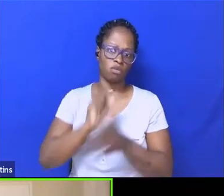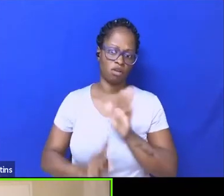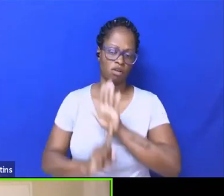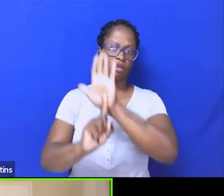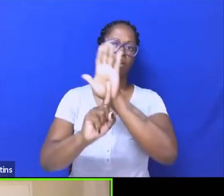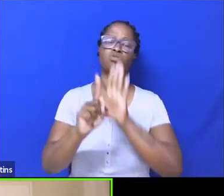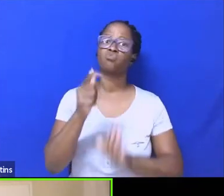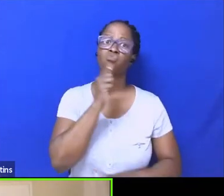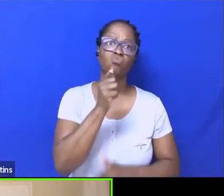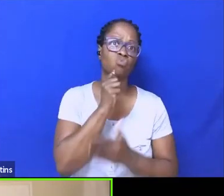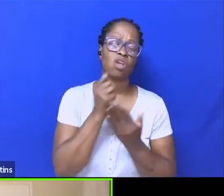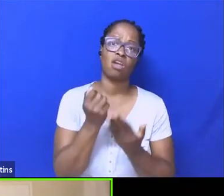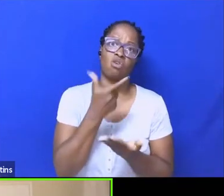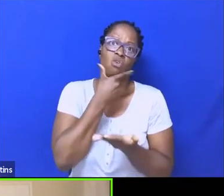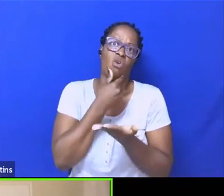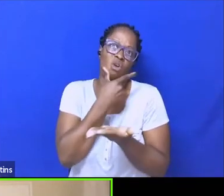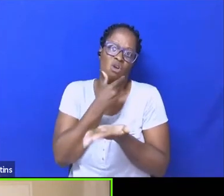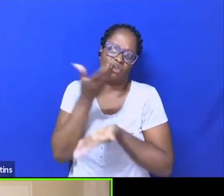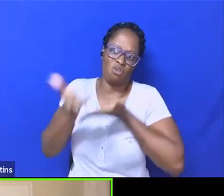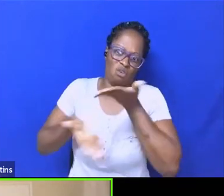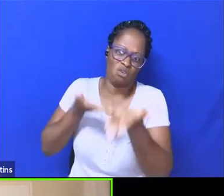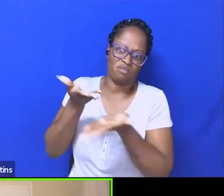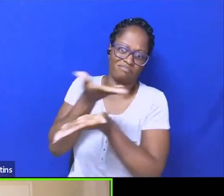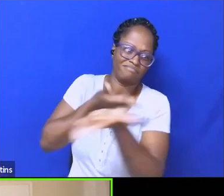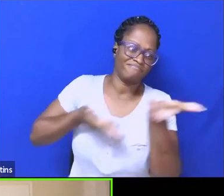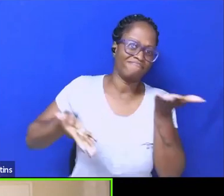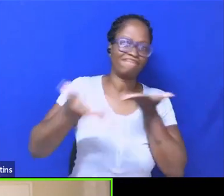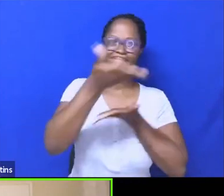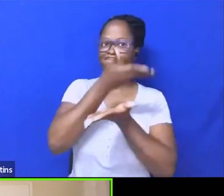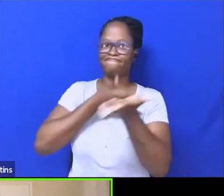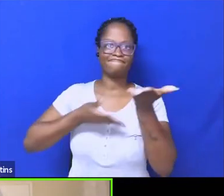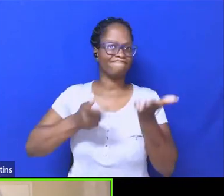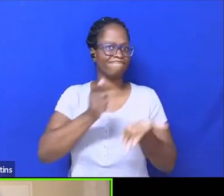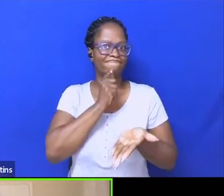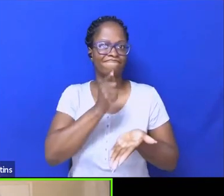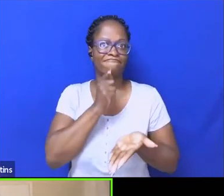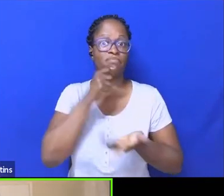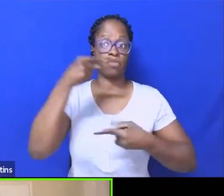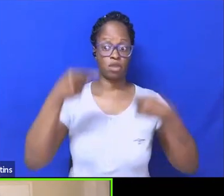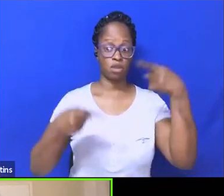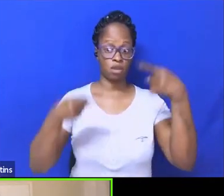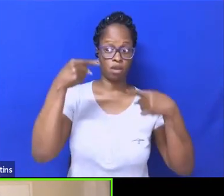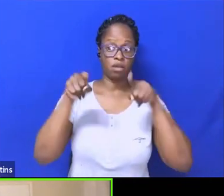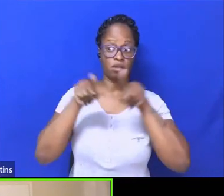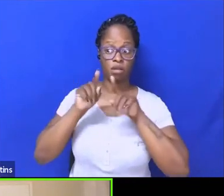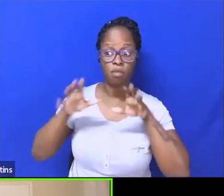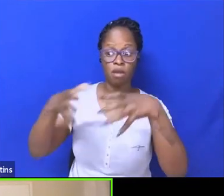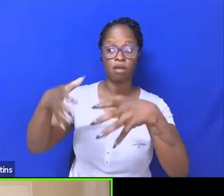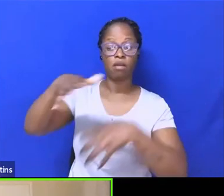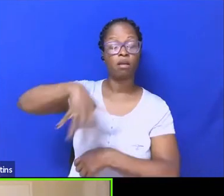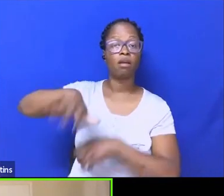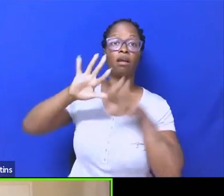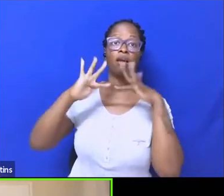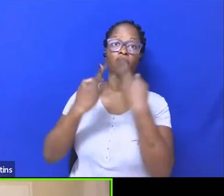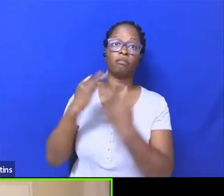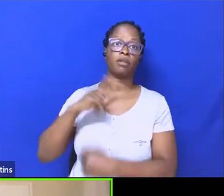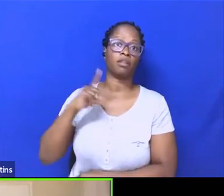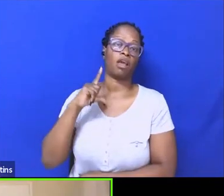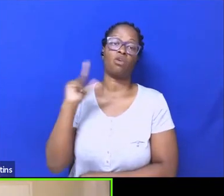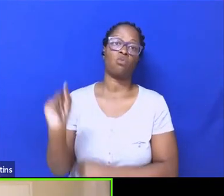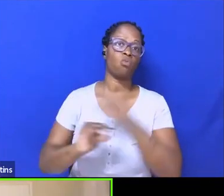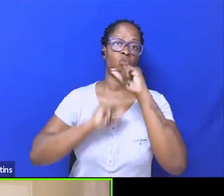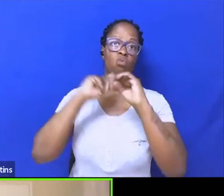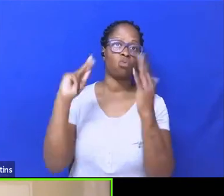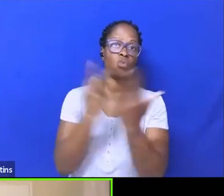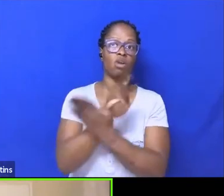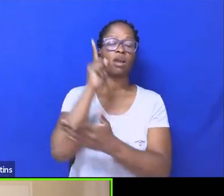carga doméstica e onde as políticas orientadas a família são em última instância políticas orientadas a cargar sobre as